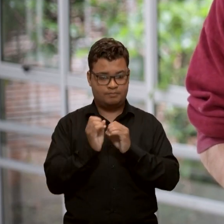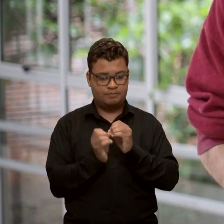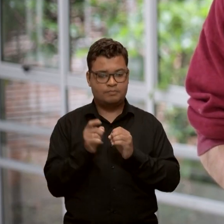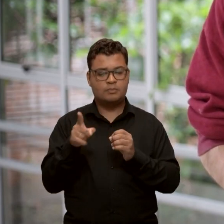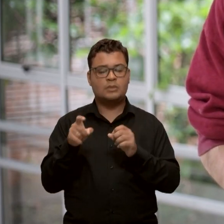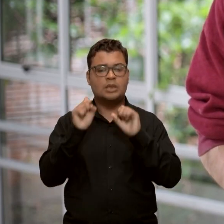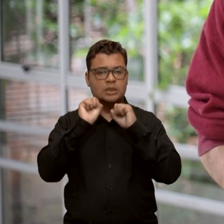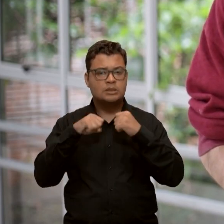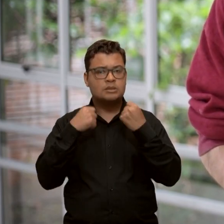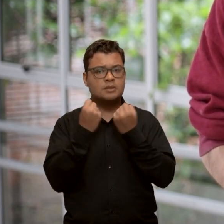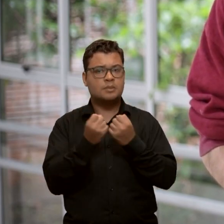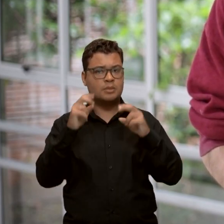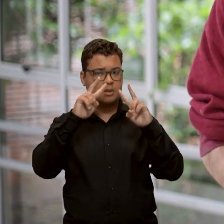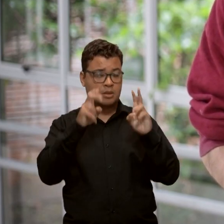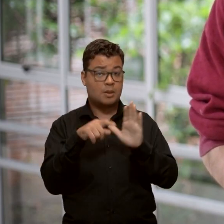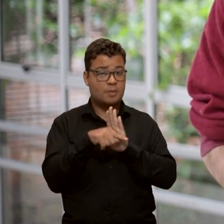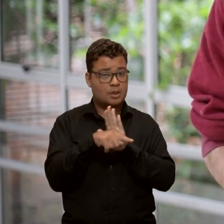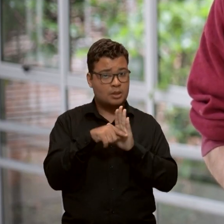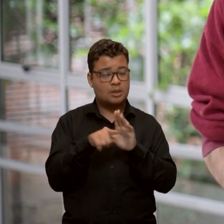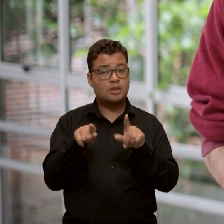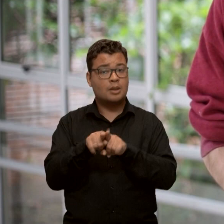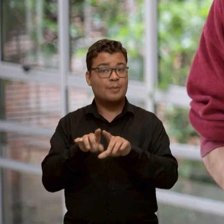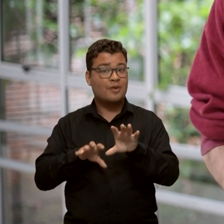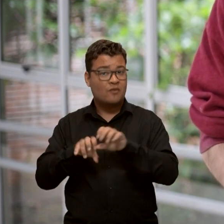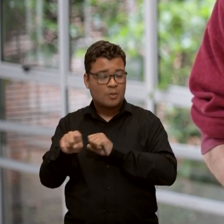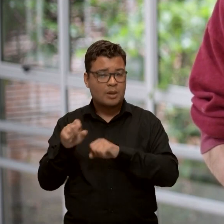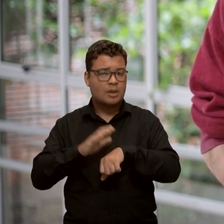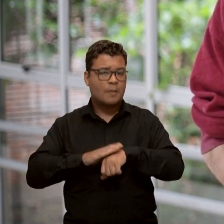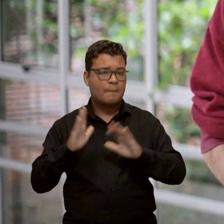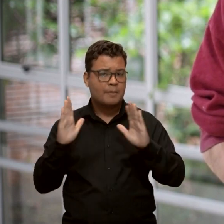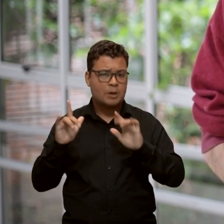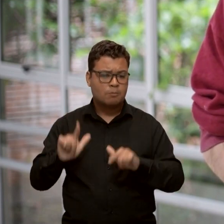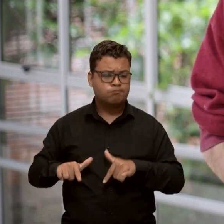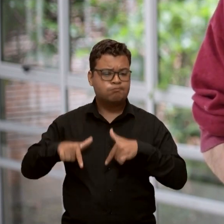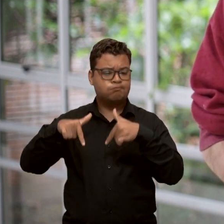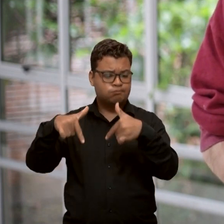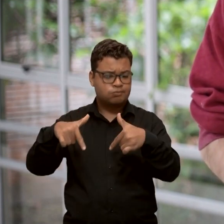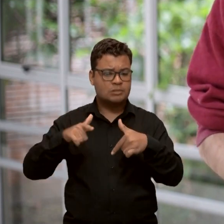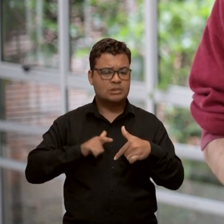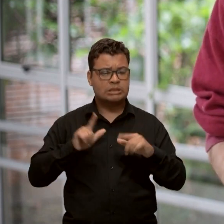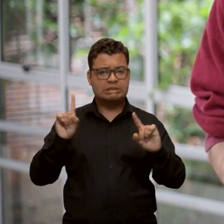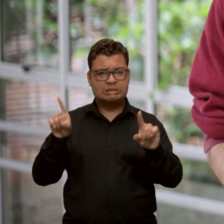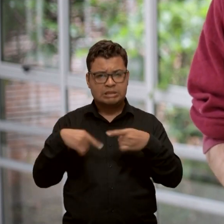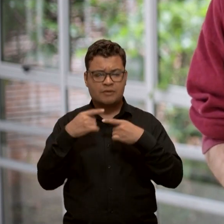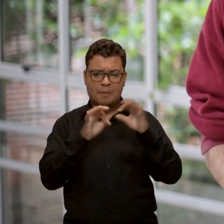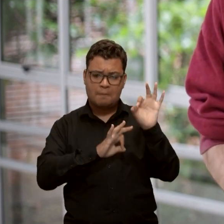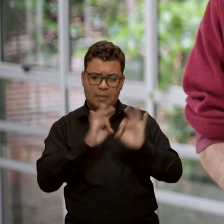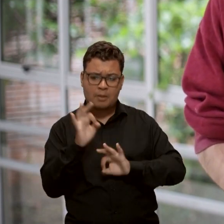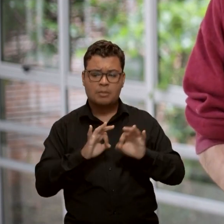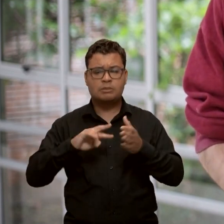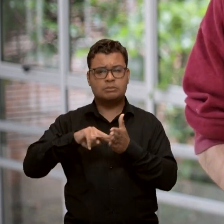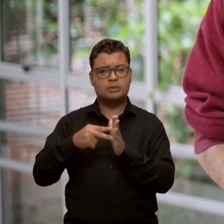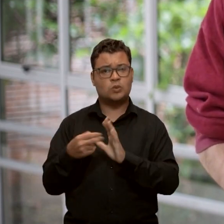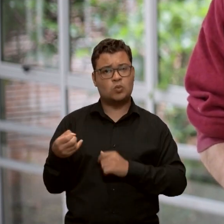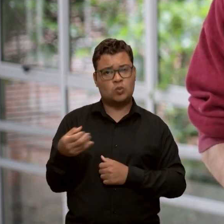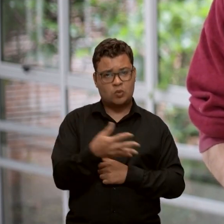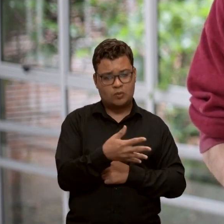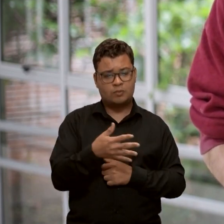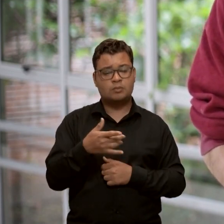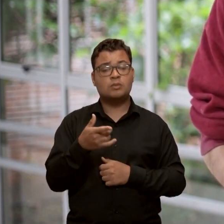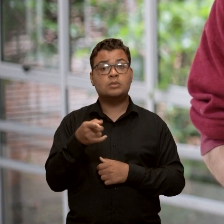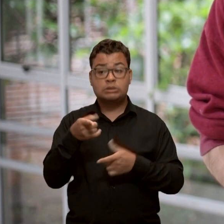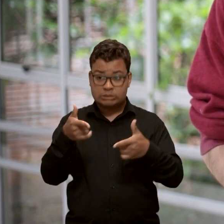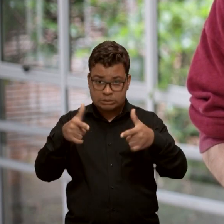como temática a pesquisa e a formação em tempos de resistência, desafios, reconstruções e ressignificações. Para receber o